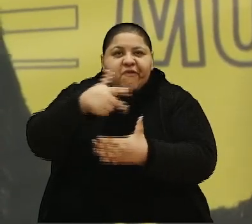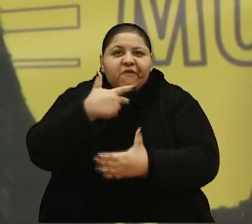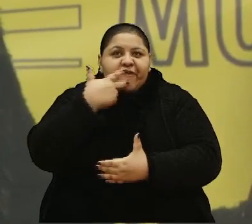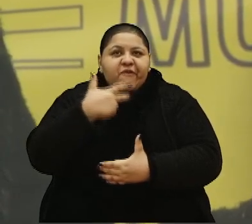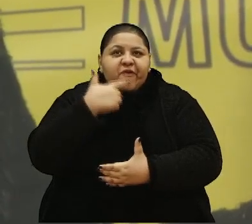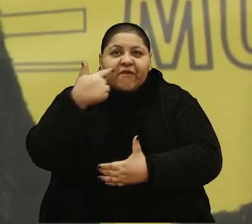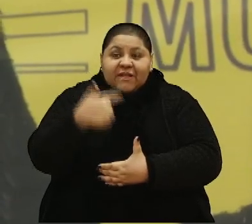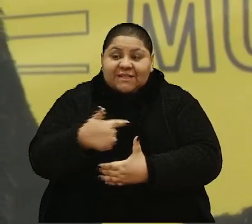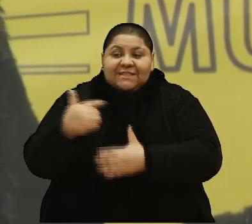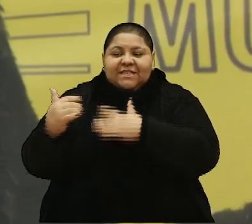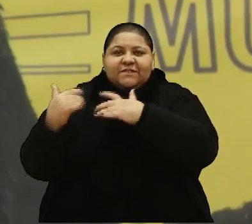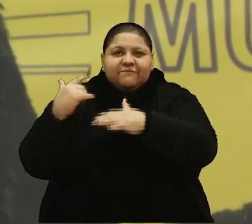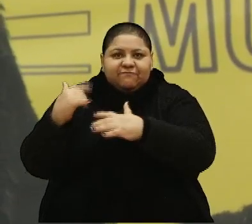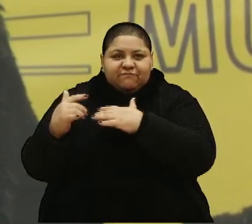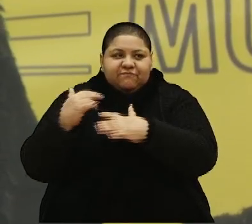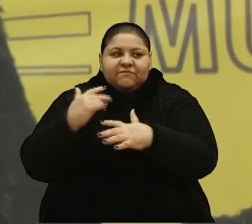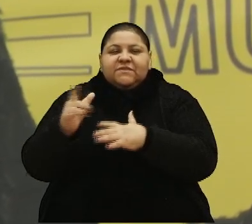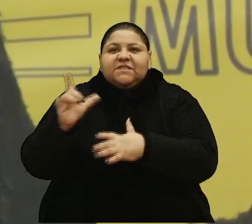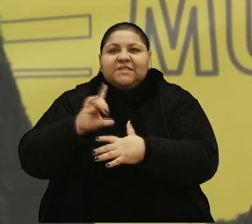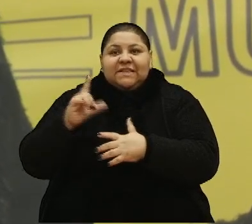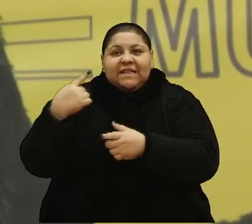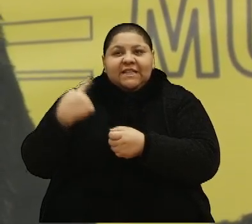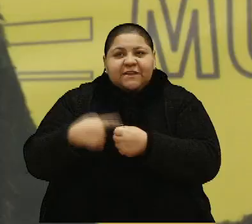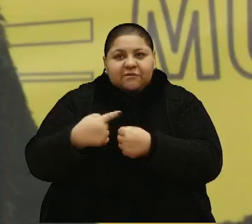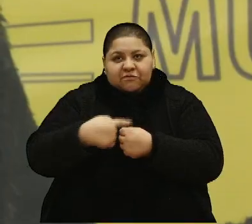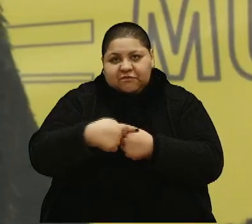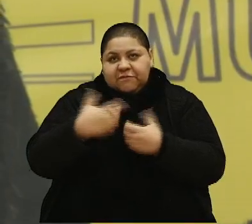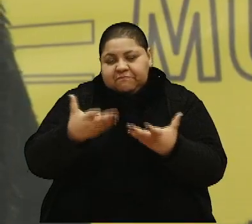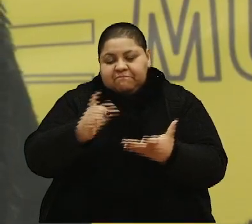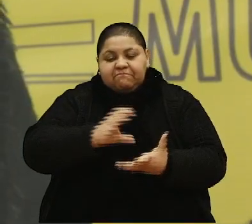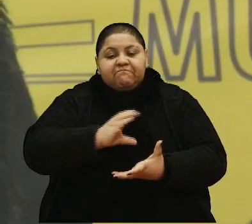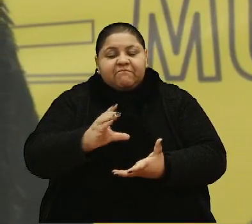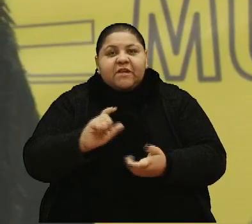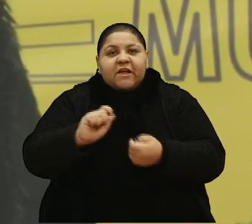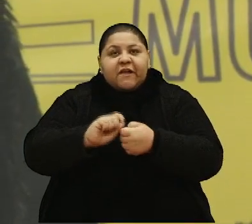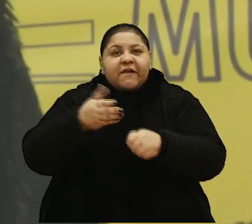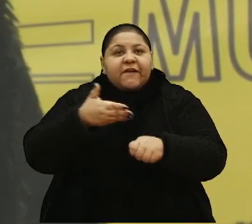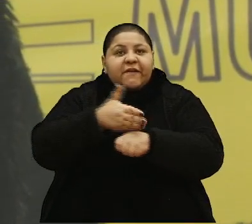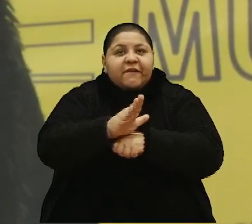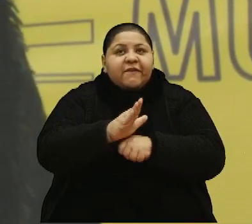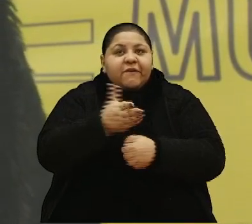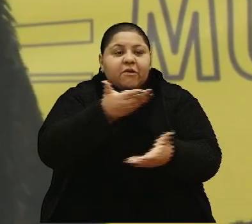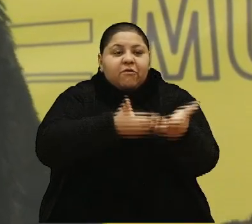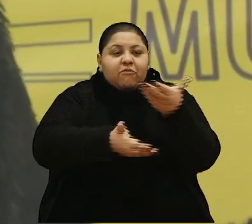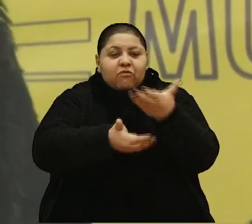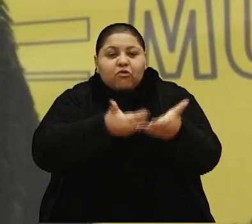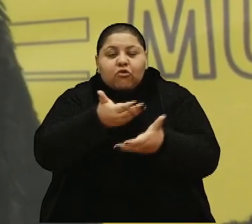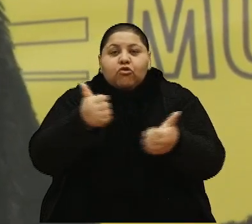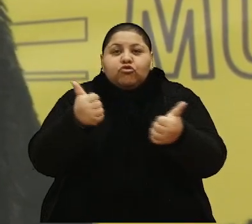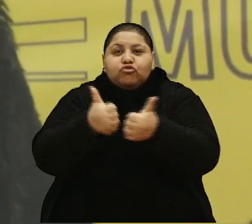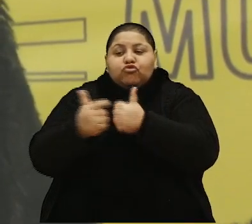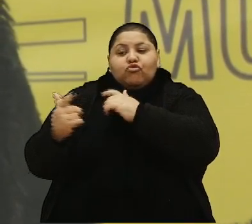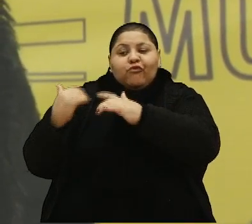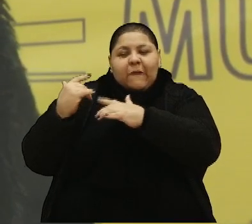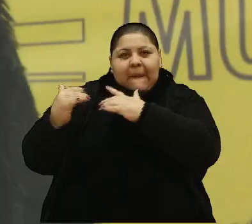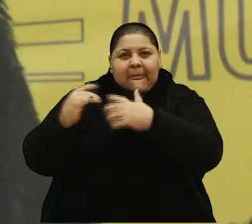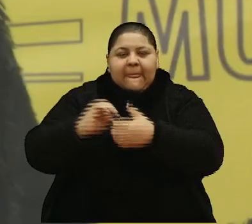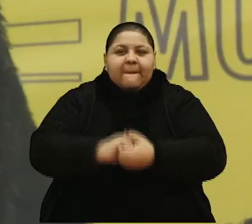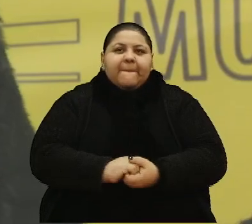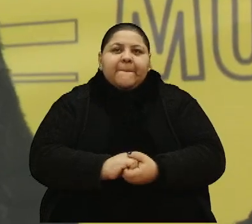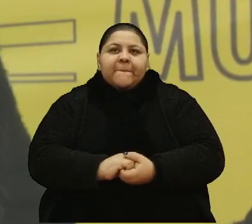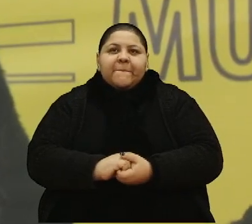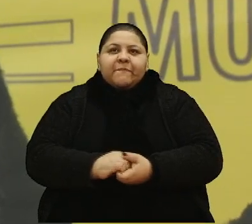7 movimentos que tem na cidade. Então, a coordenadoria ela faz parte da articulação junto com esses movimentos, né? Para